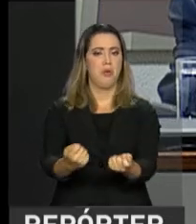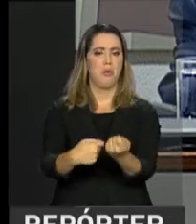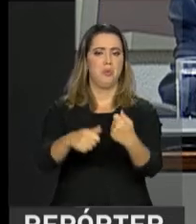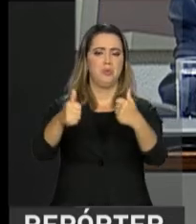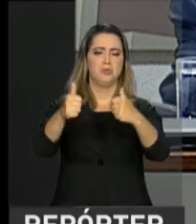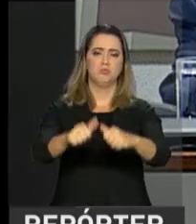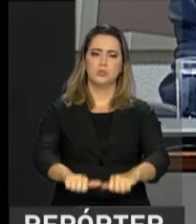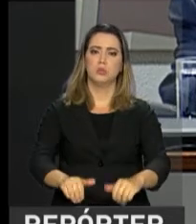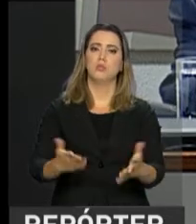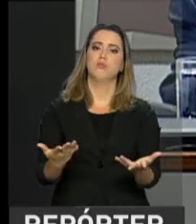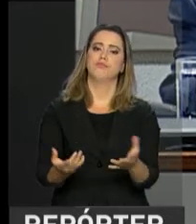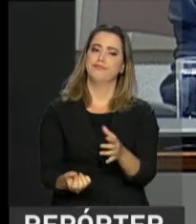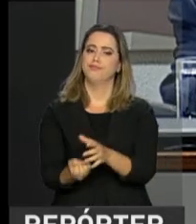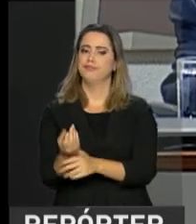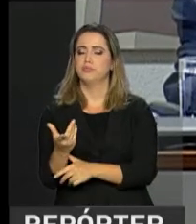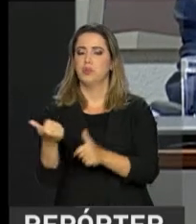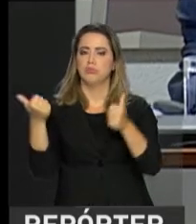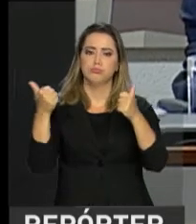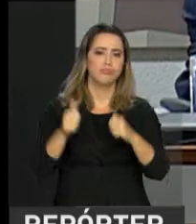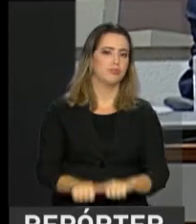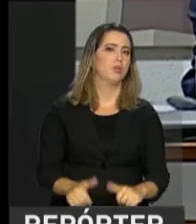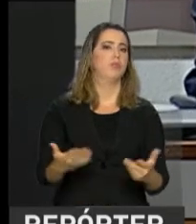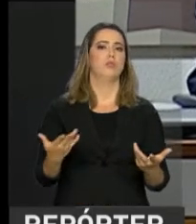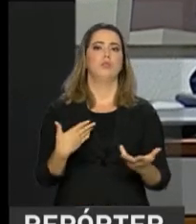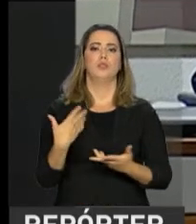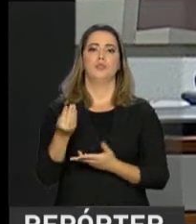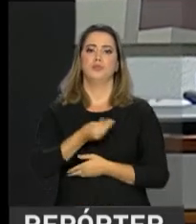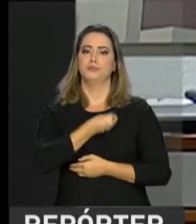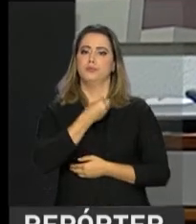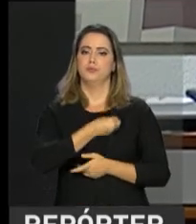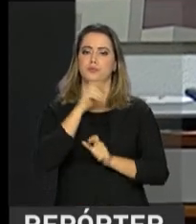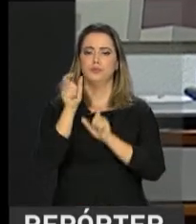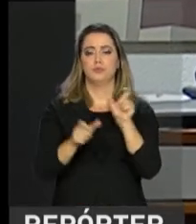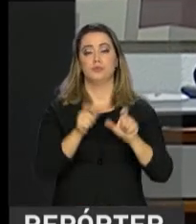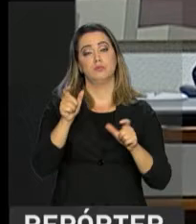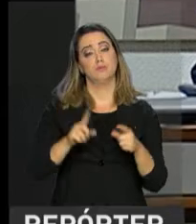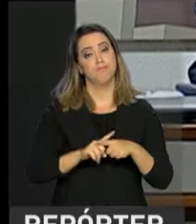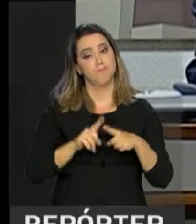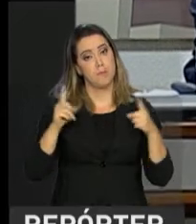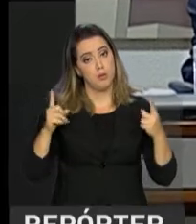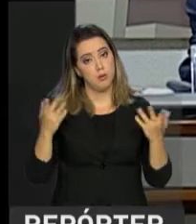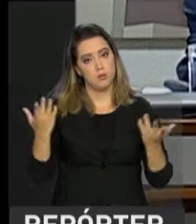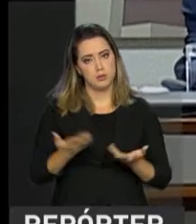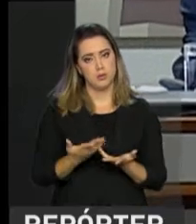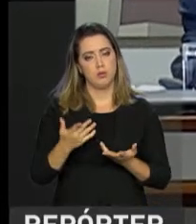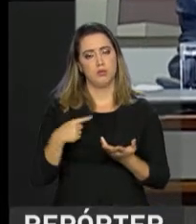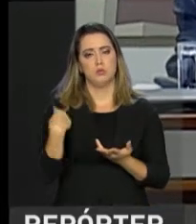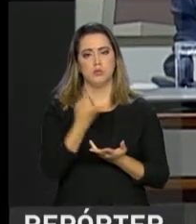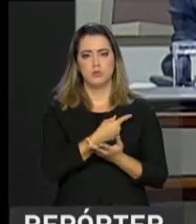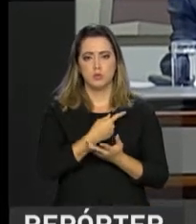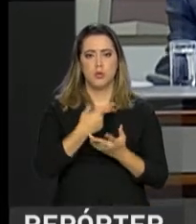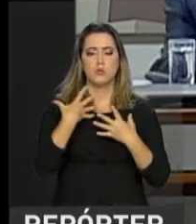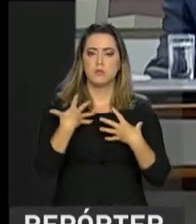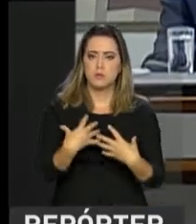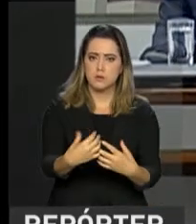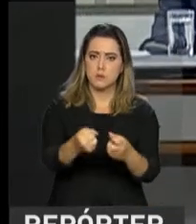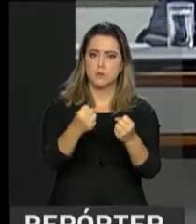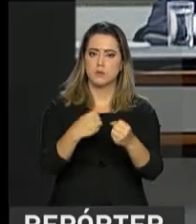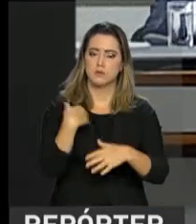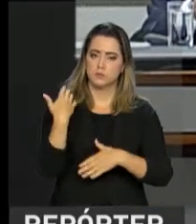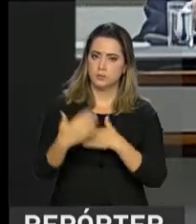dessa magnitude, gerou, sim, uma queda no padrão de vida das pessoas, né? E agora, na medida em